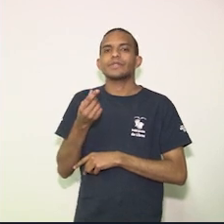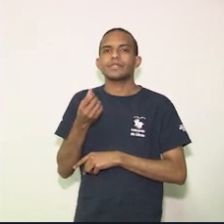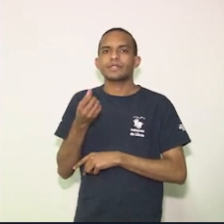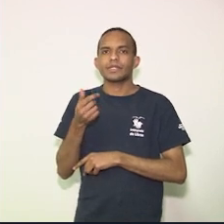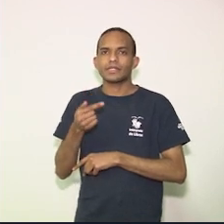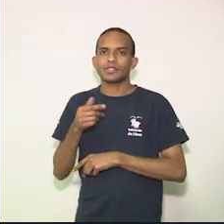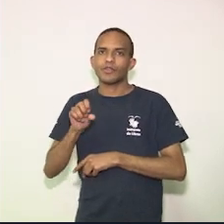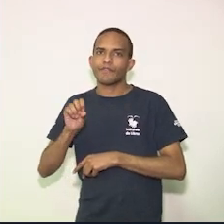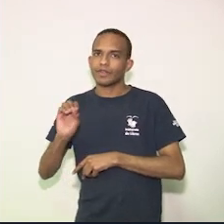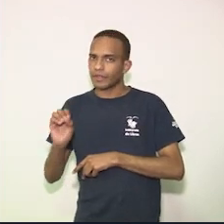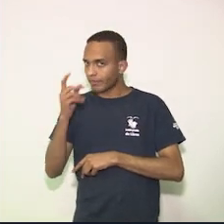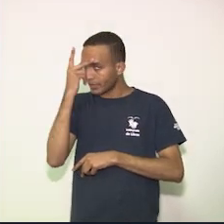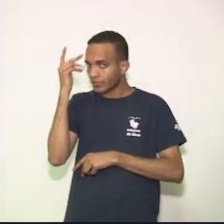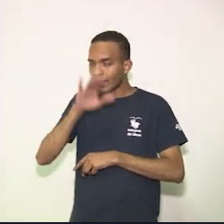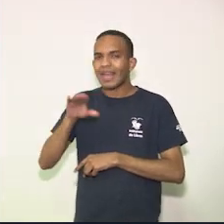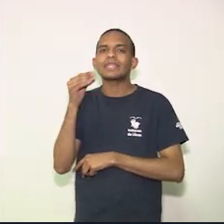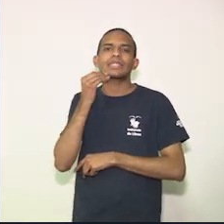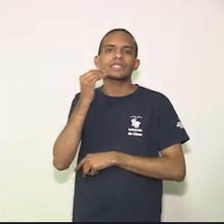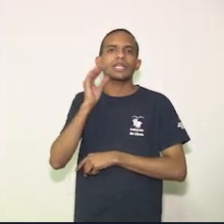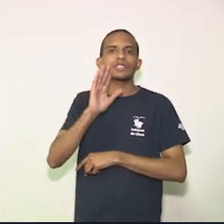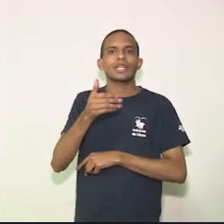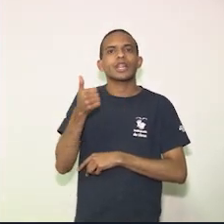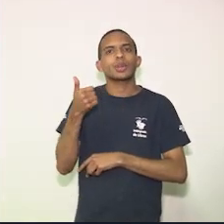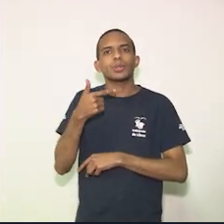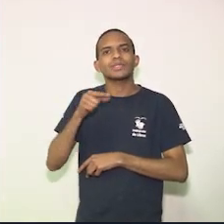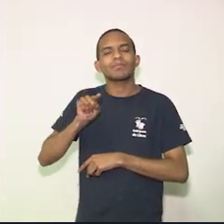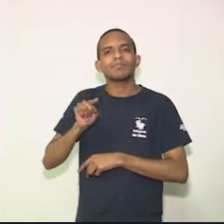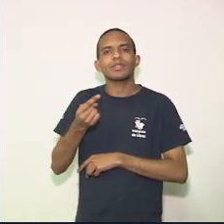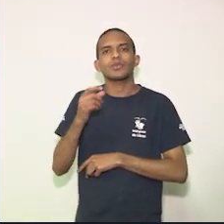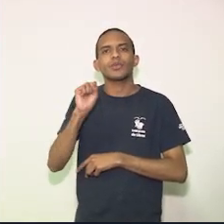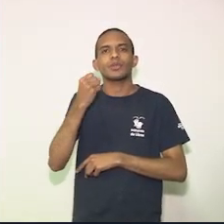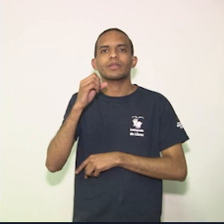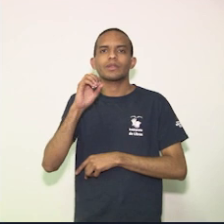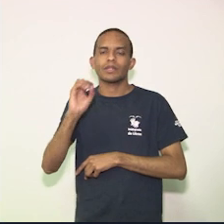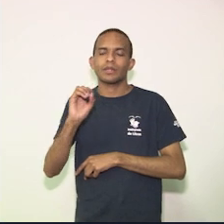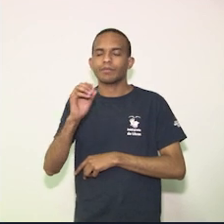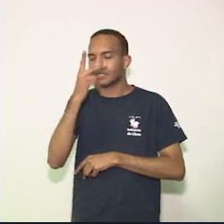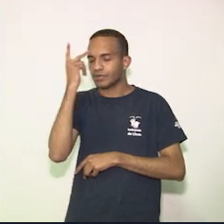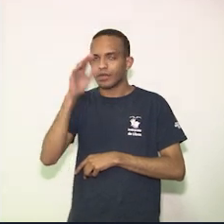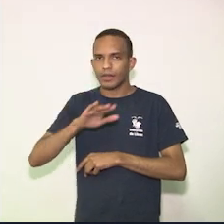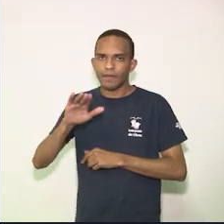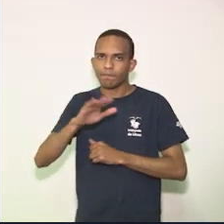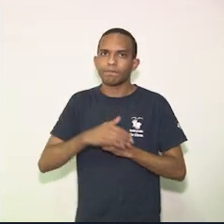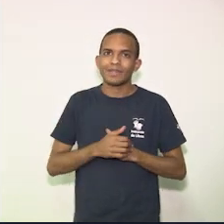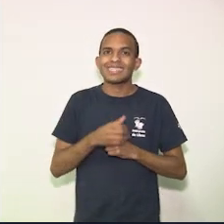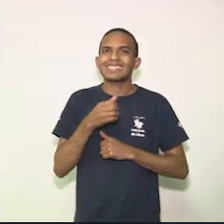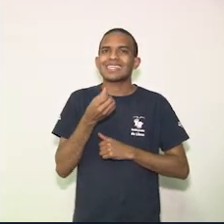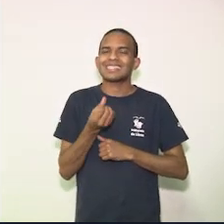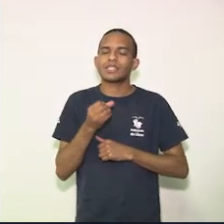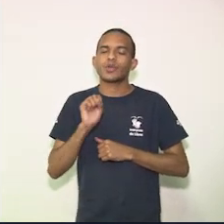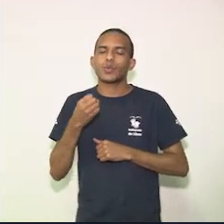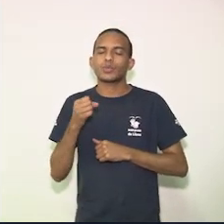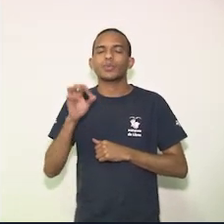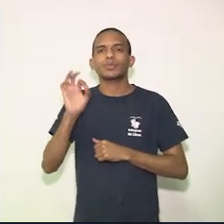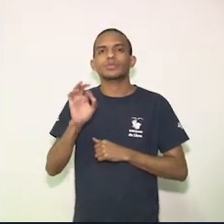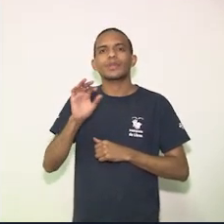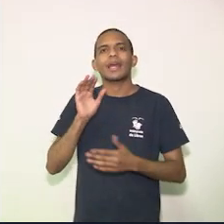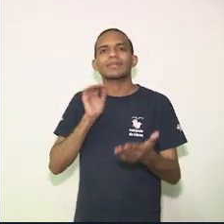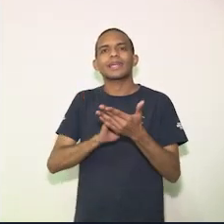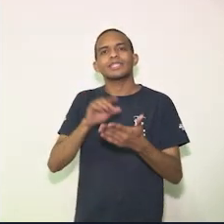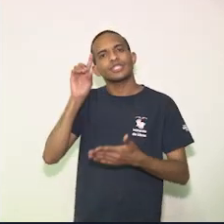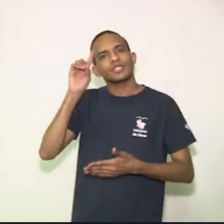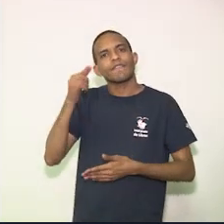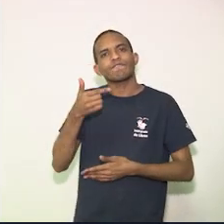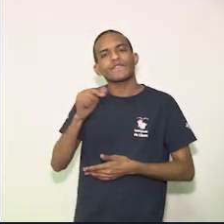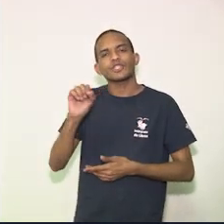17.790 pessoas, foram testadas 12.080 pessoas, 68% até o dia 20/10.